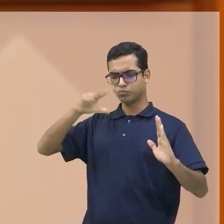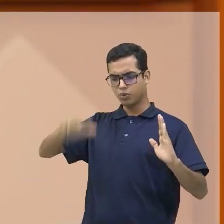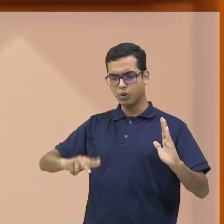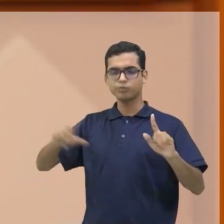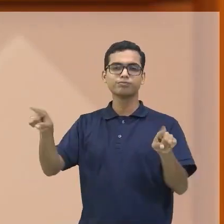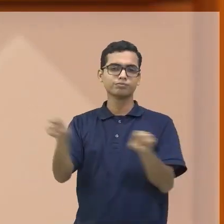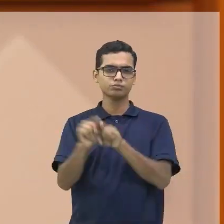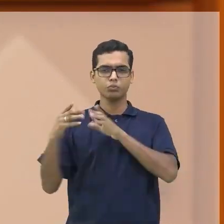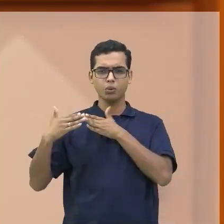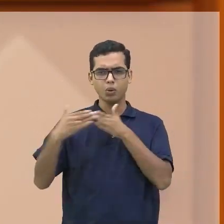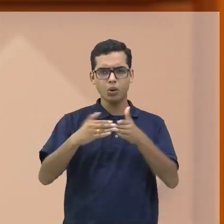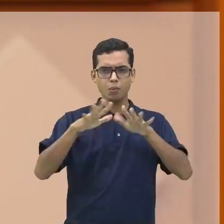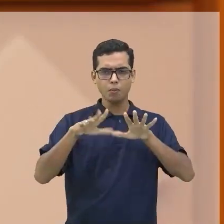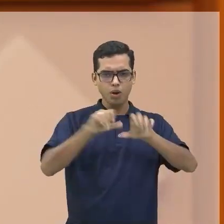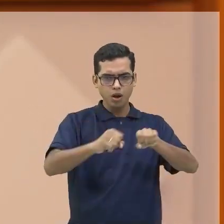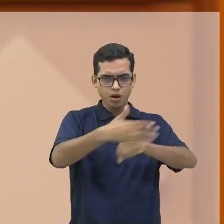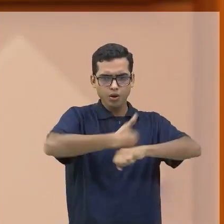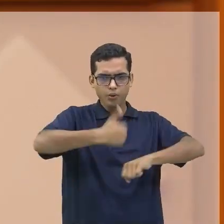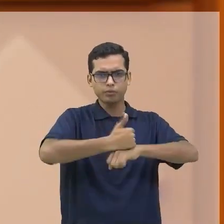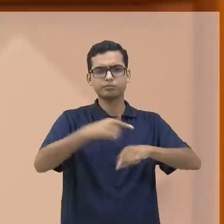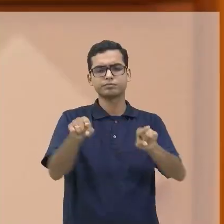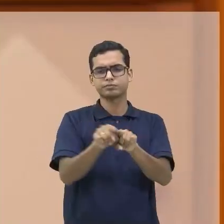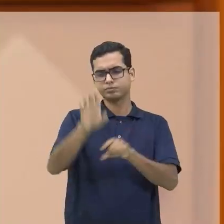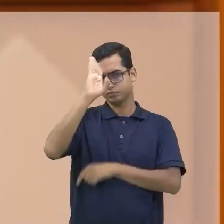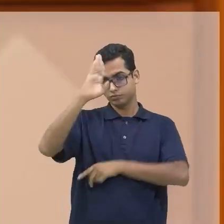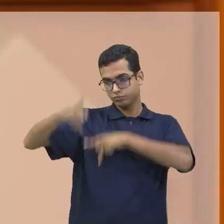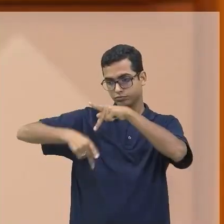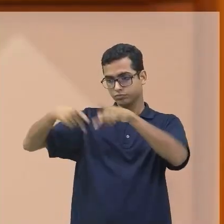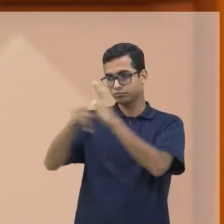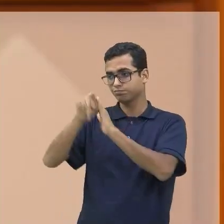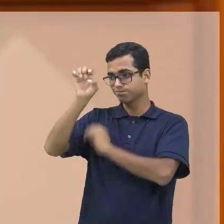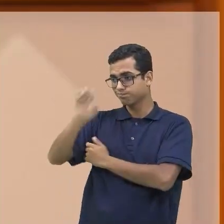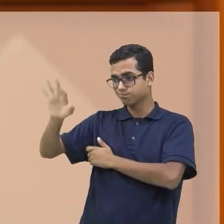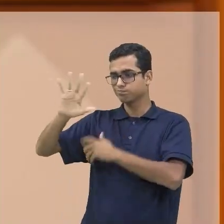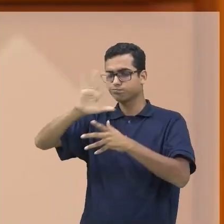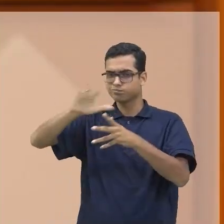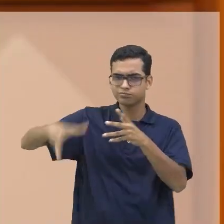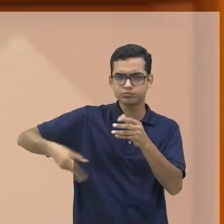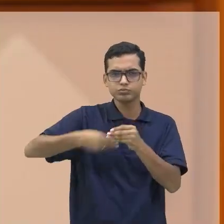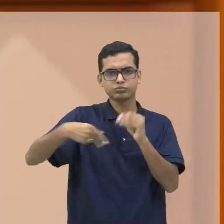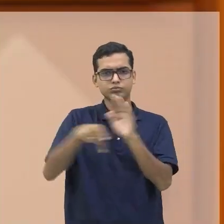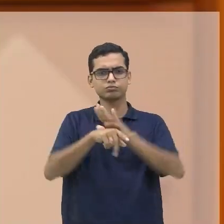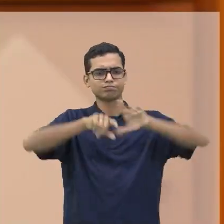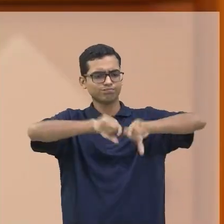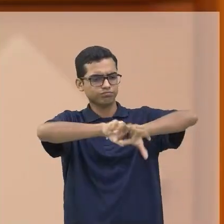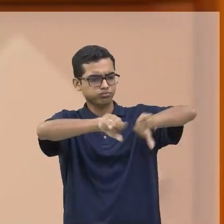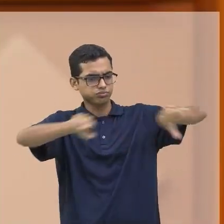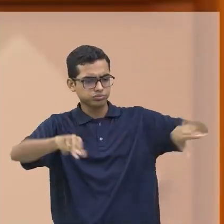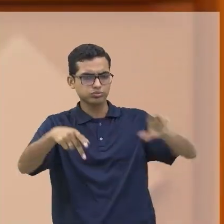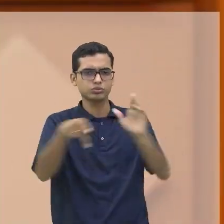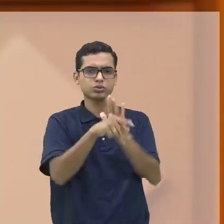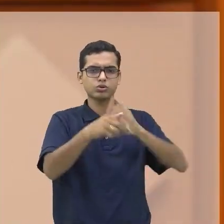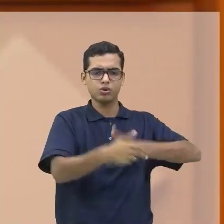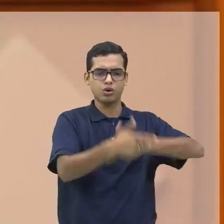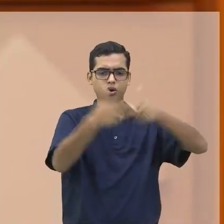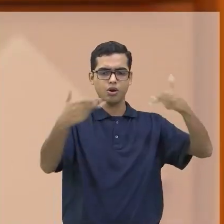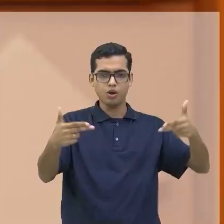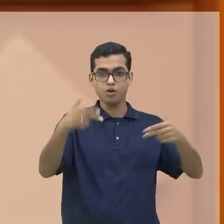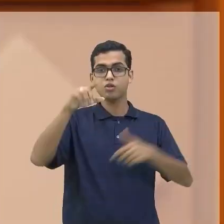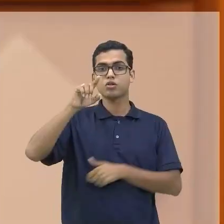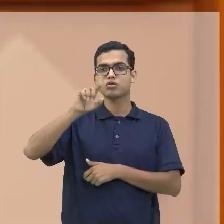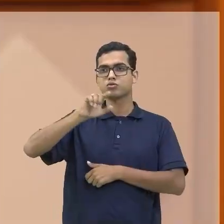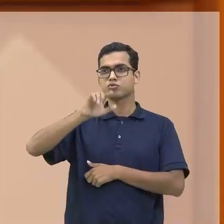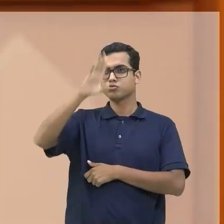também tiveram, né, que foram os principais povos europeus que contribuíram aí para a diversidade étnica, não somente